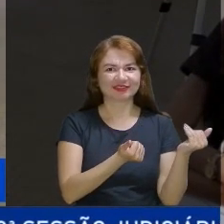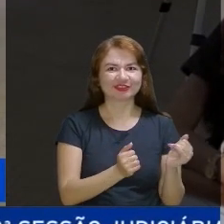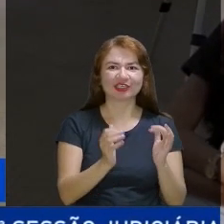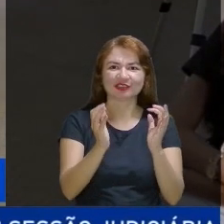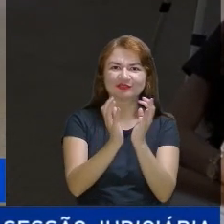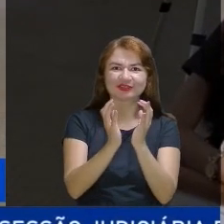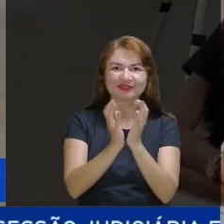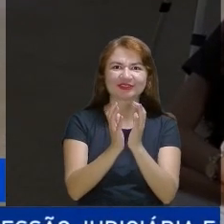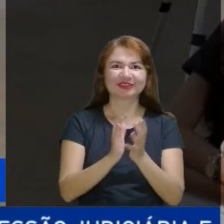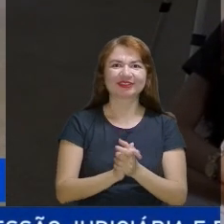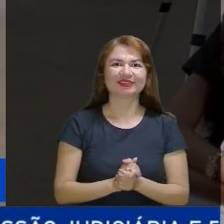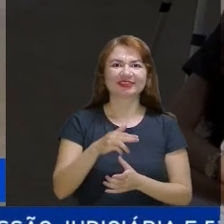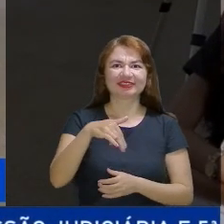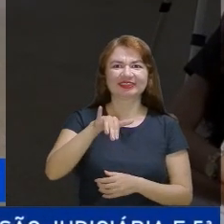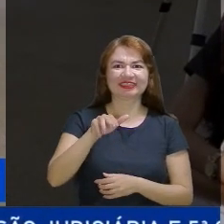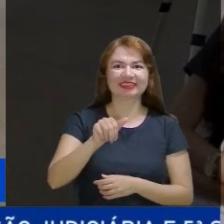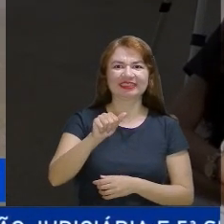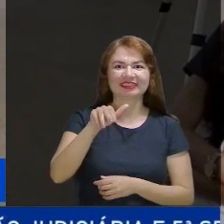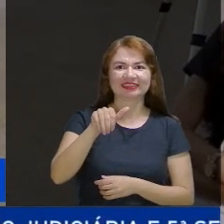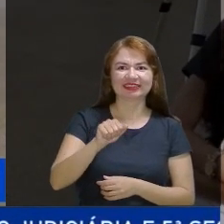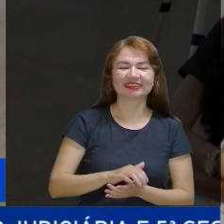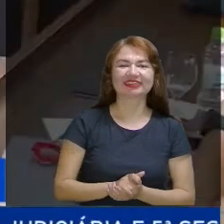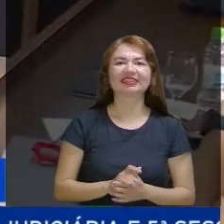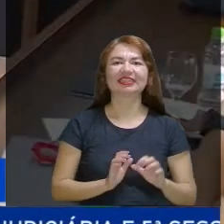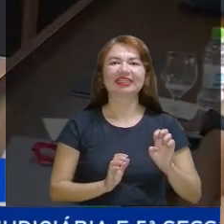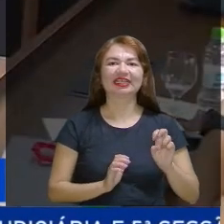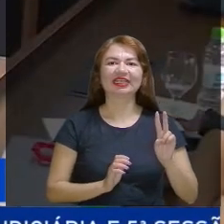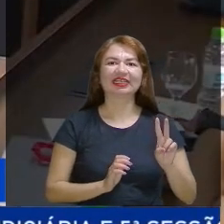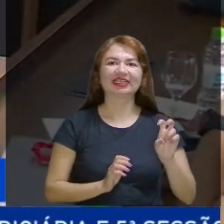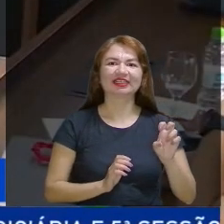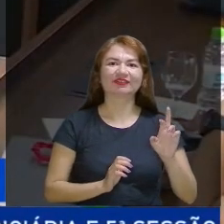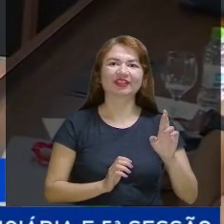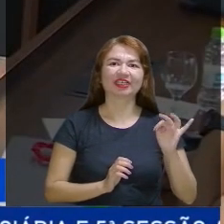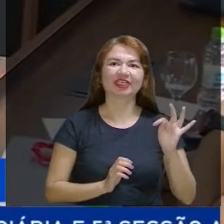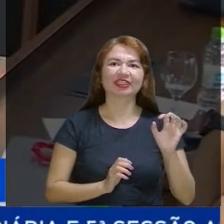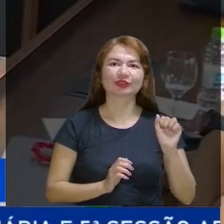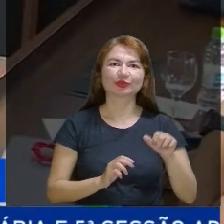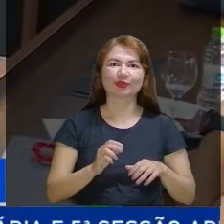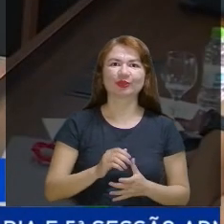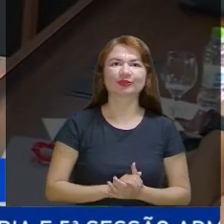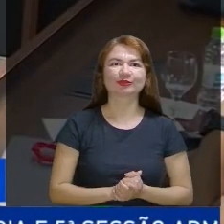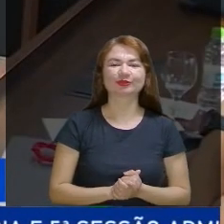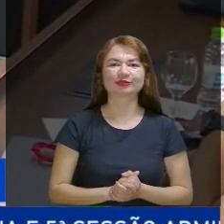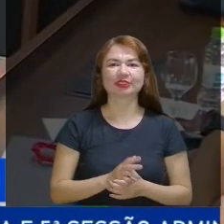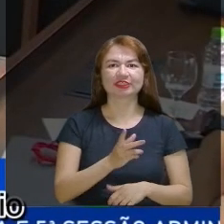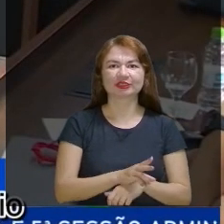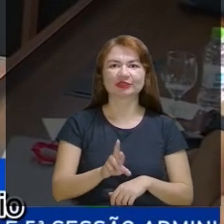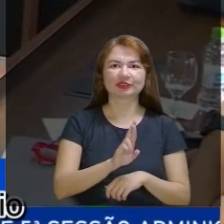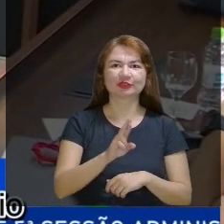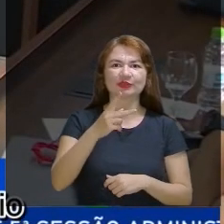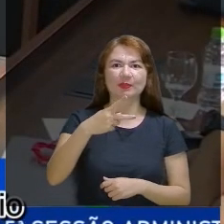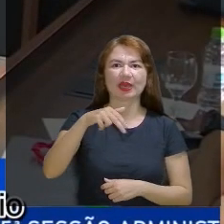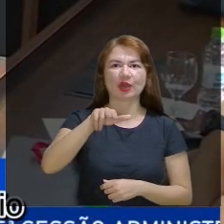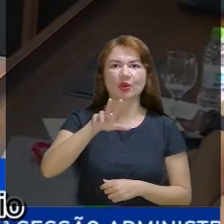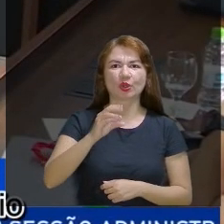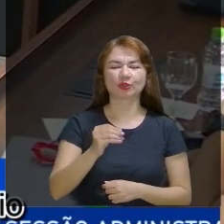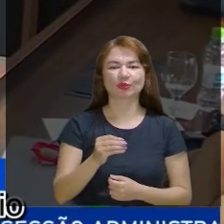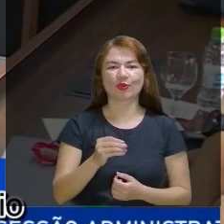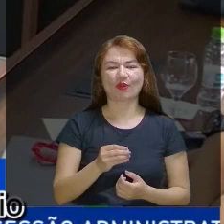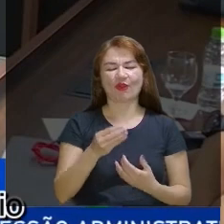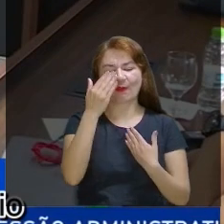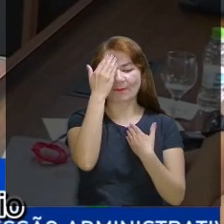equipe, Lina, Everton, doutor Paulo. Tem sido muito bom e gratificante. Só queremos